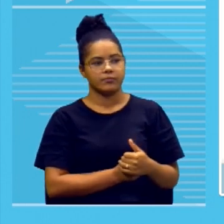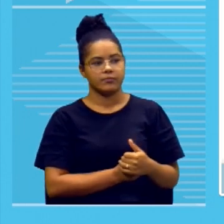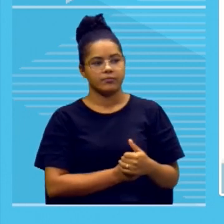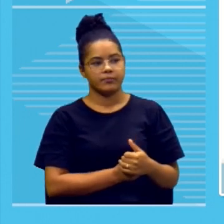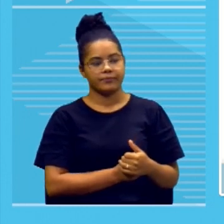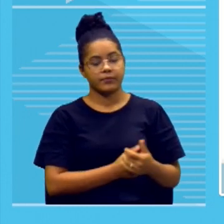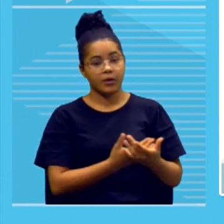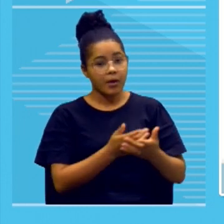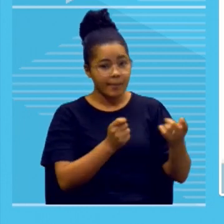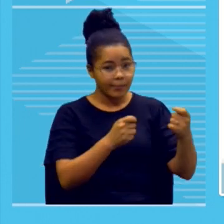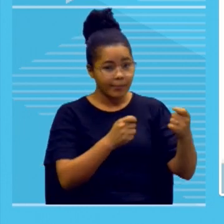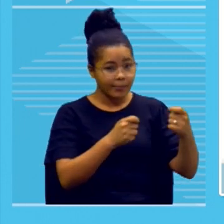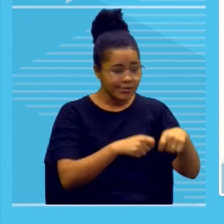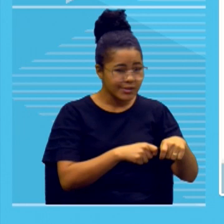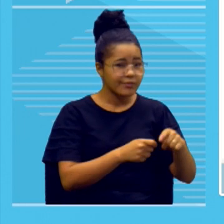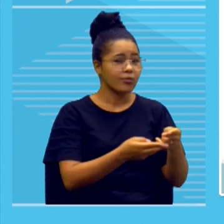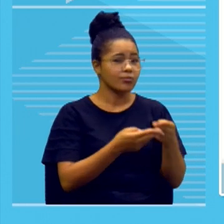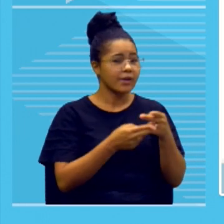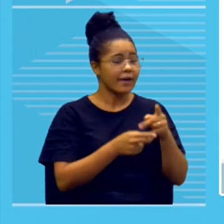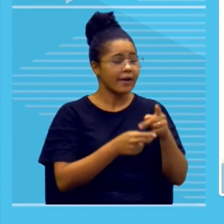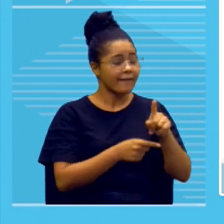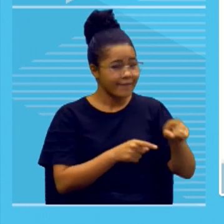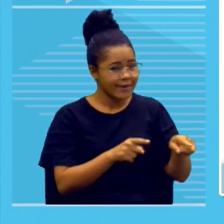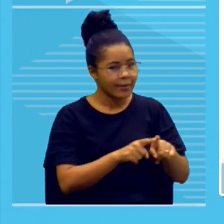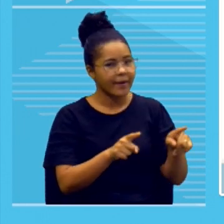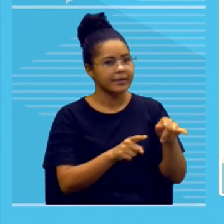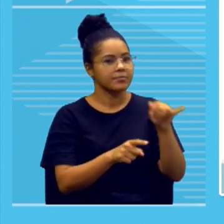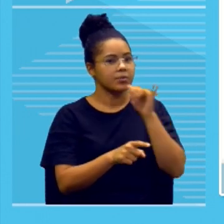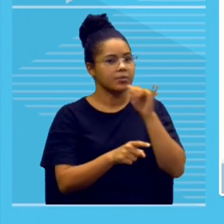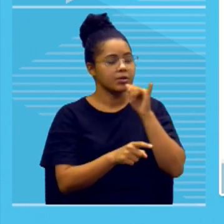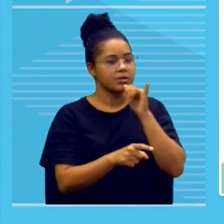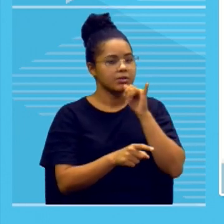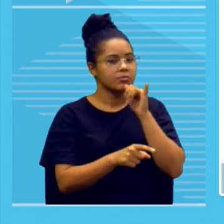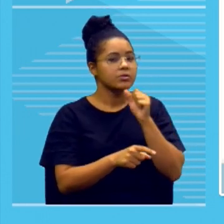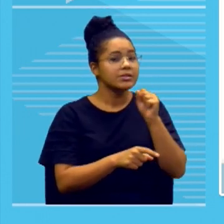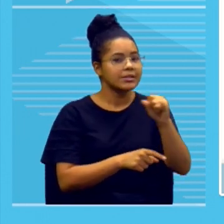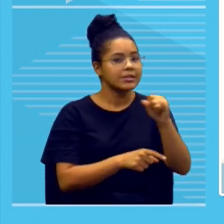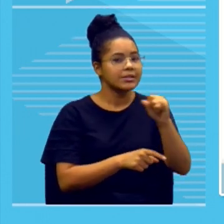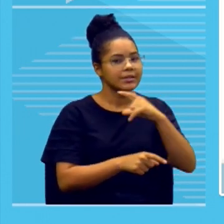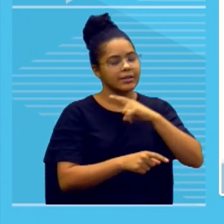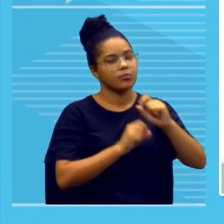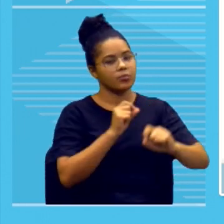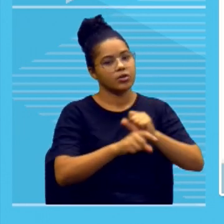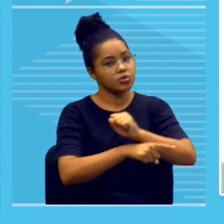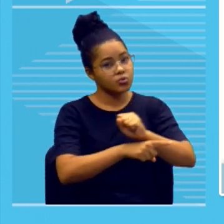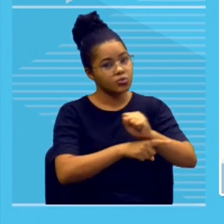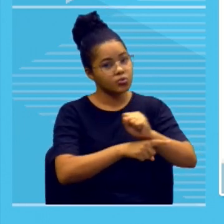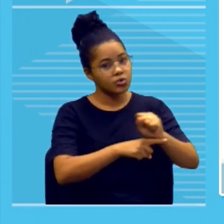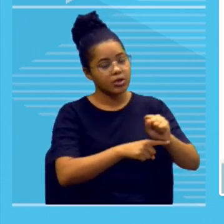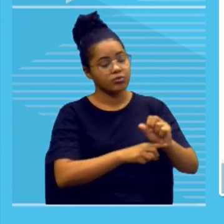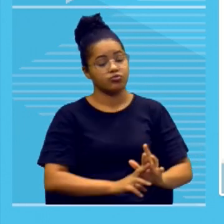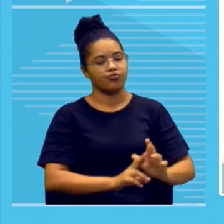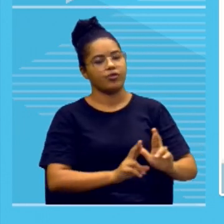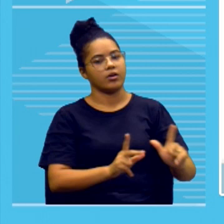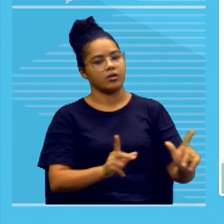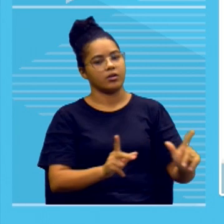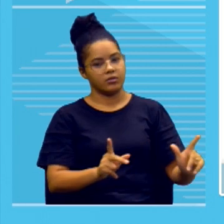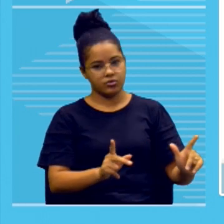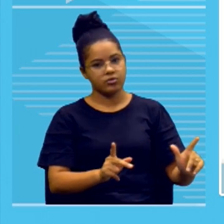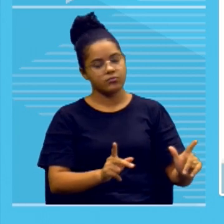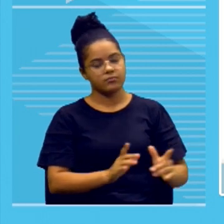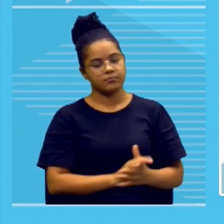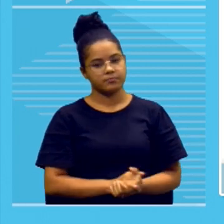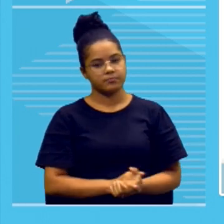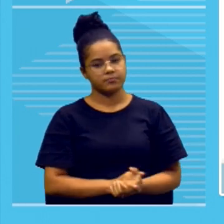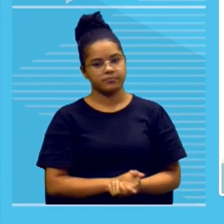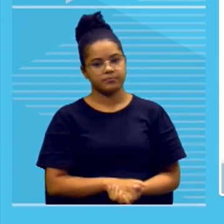tem sujeitos diferentes, tá? Eu vou já falar os dois casos daí, né? Já eu falo.